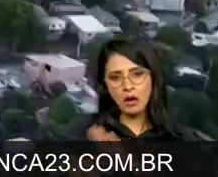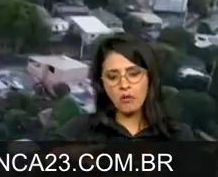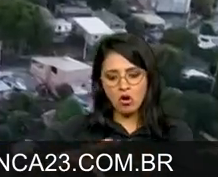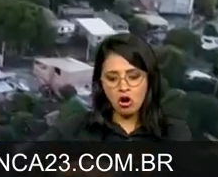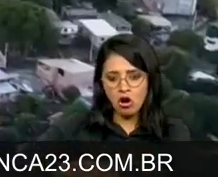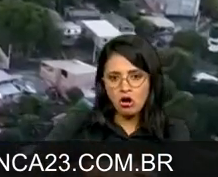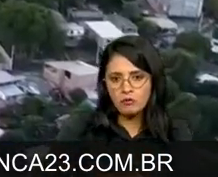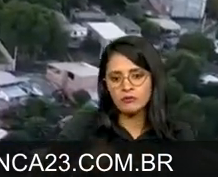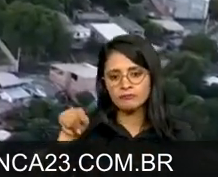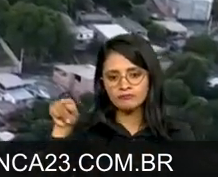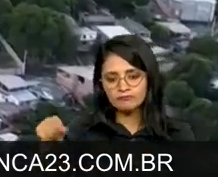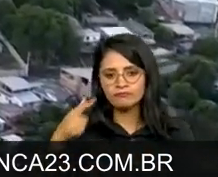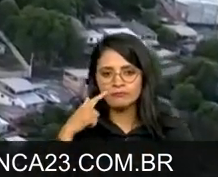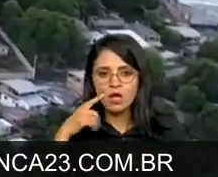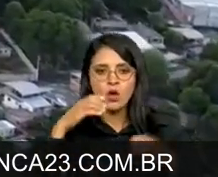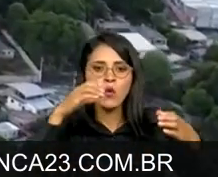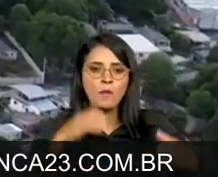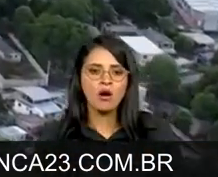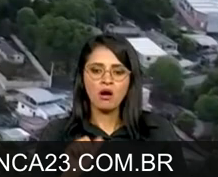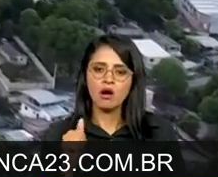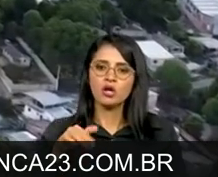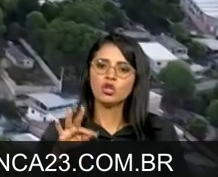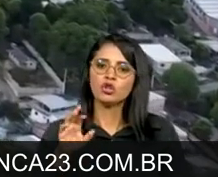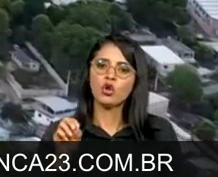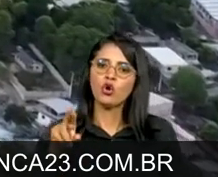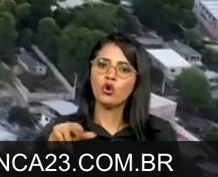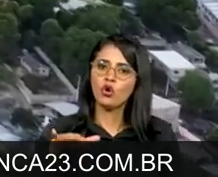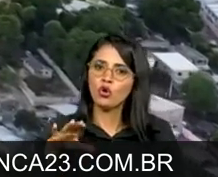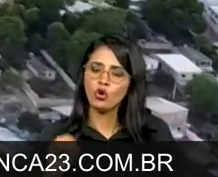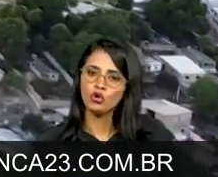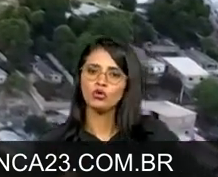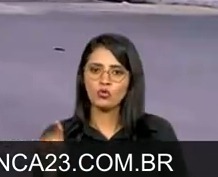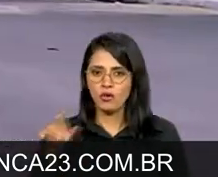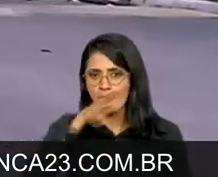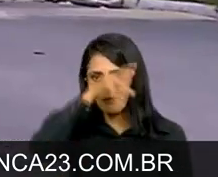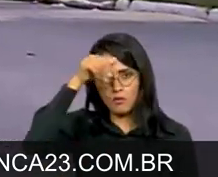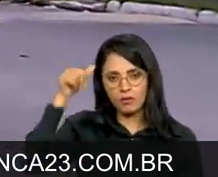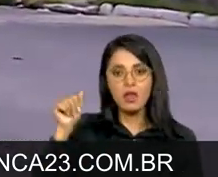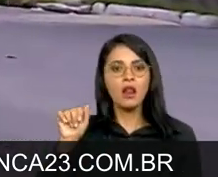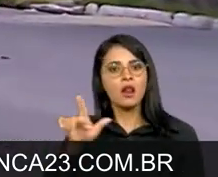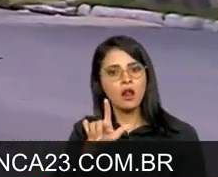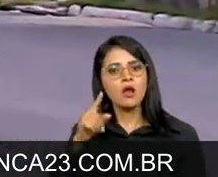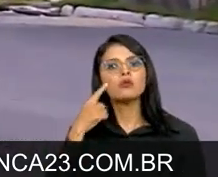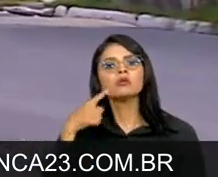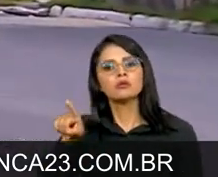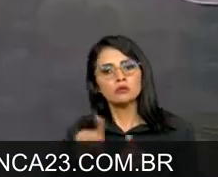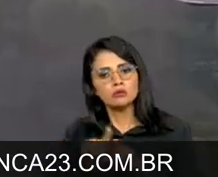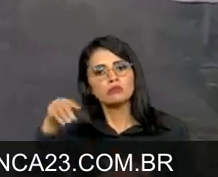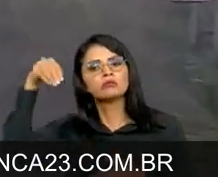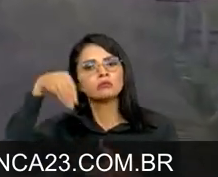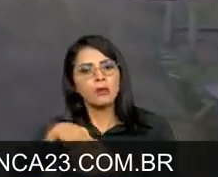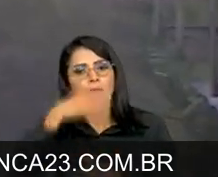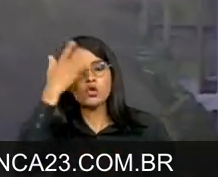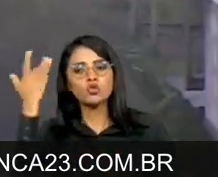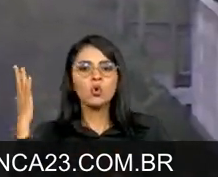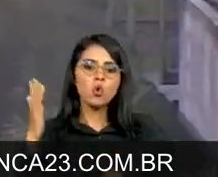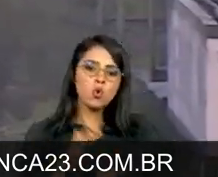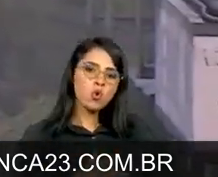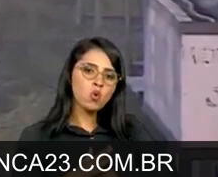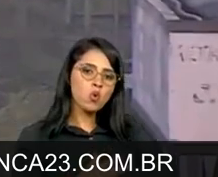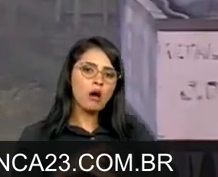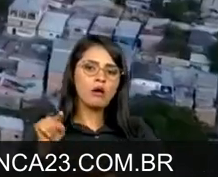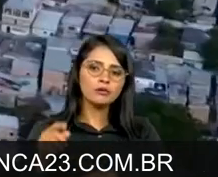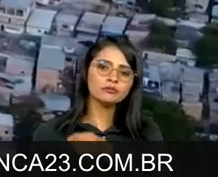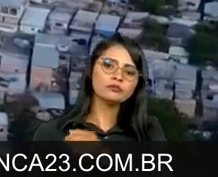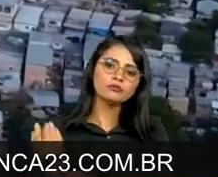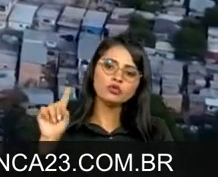Paricatuba, o bairro da colônia Antônio Aleixo, na zona leste de Manaus, também abrigou os doentes e surgiu com essa